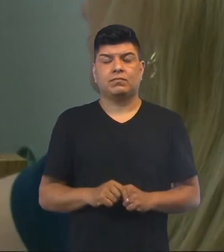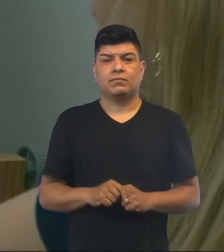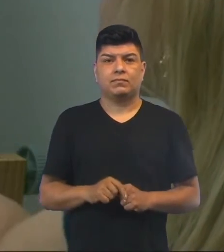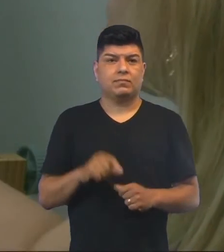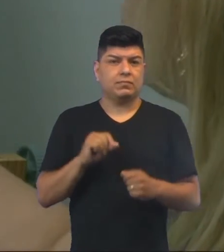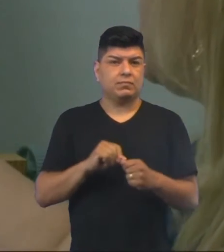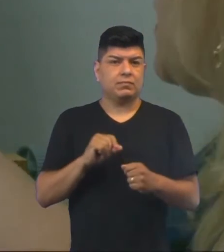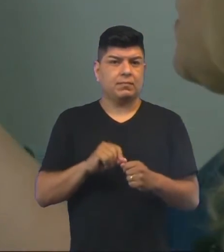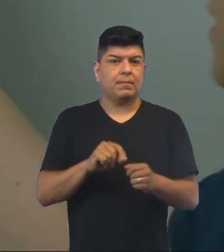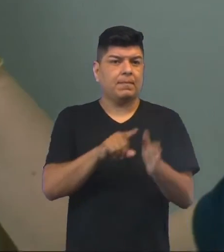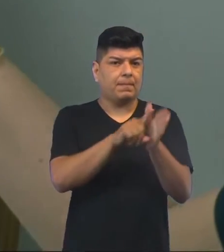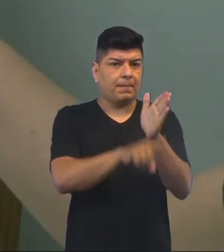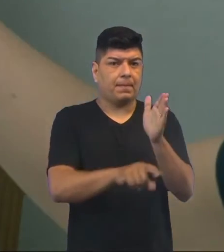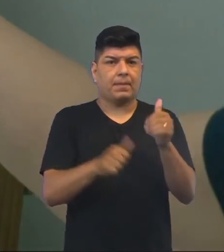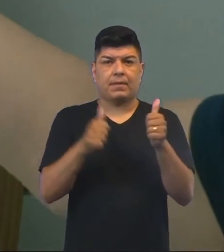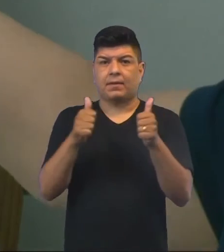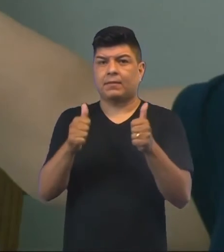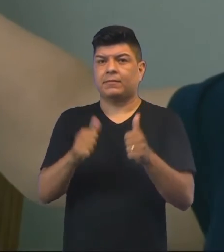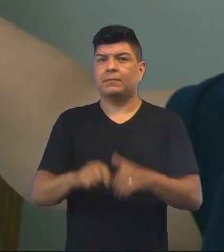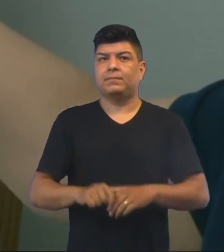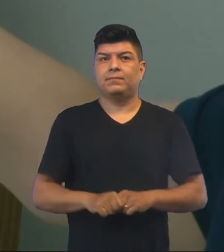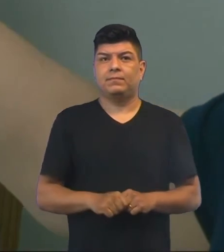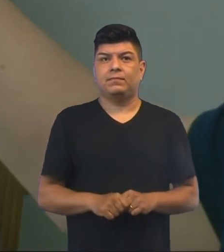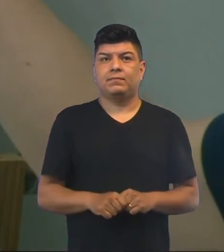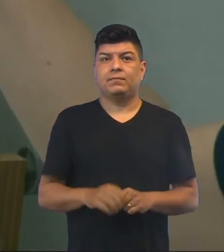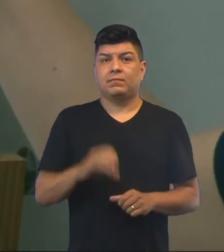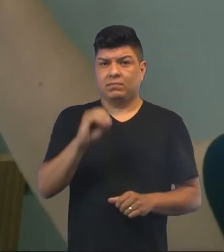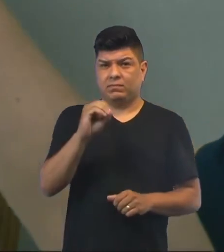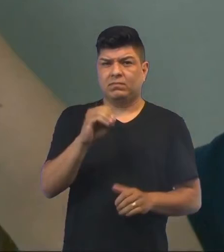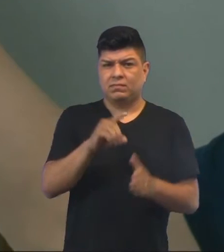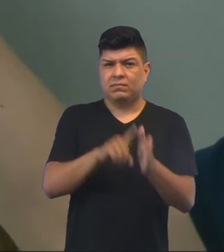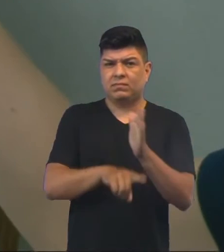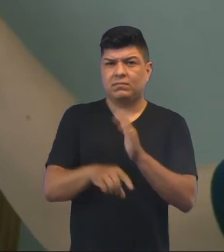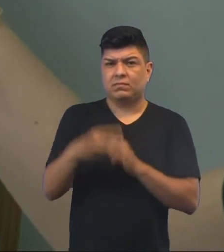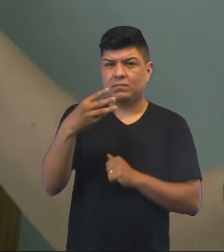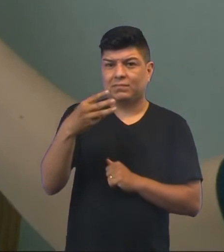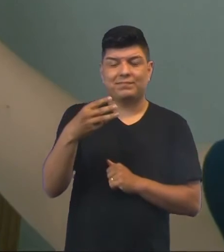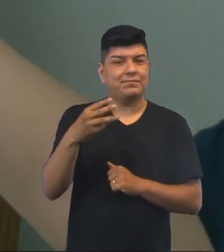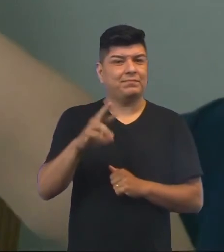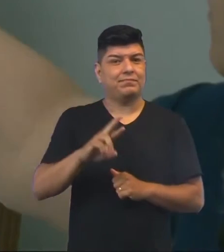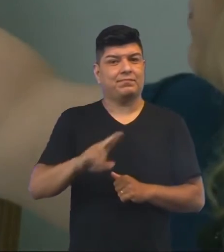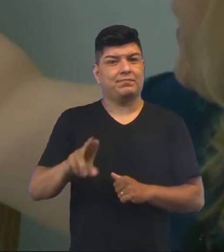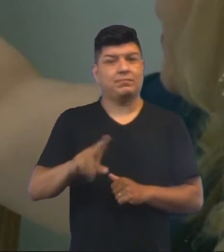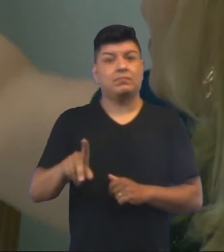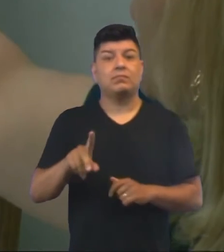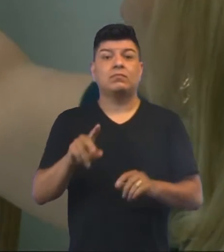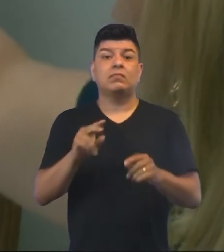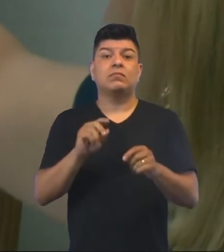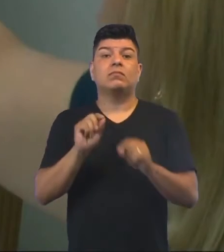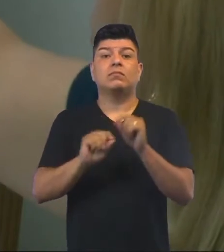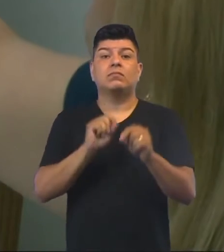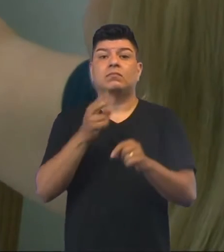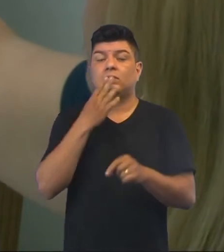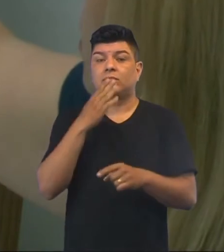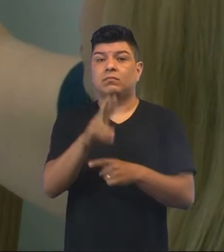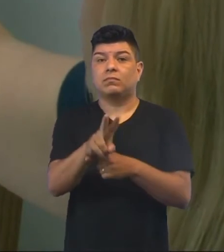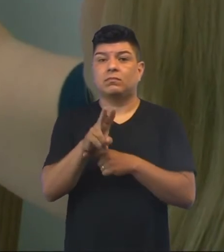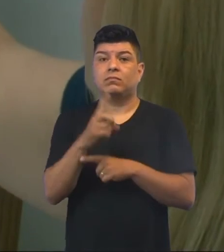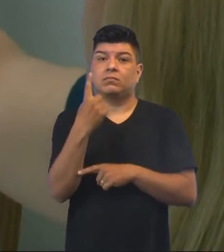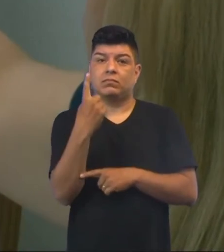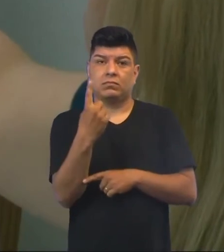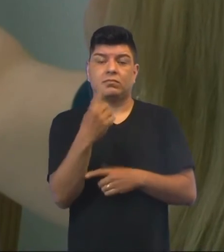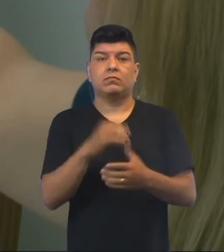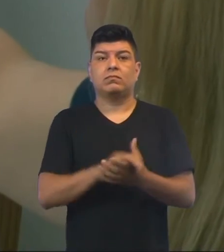fazer a subtração zero dá para eu tirar três não o que que eu vou fazer vou pegar um